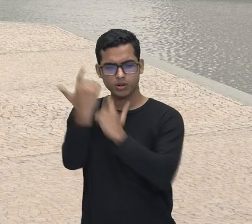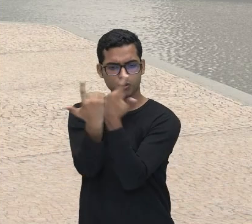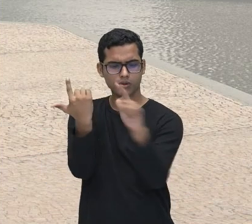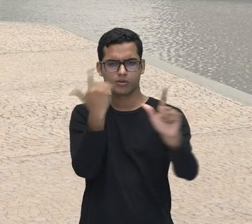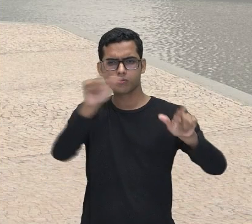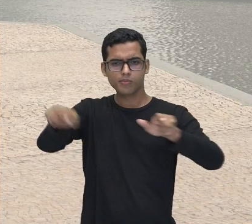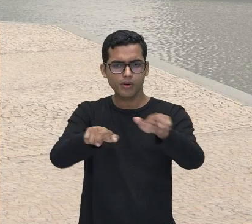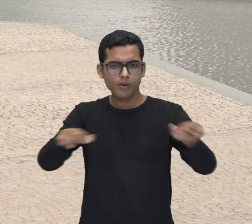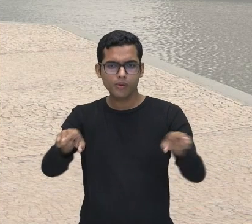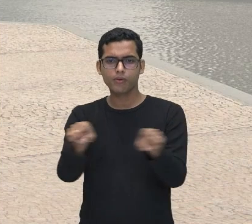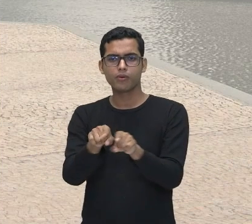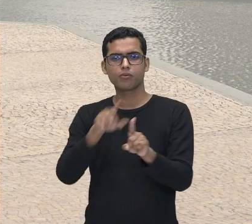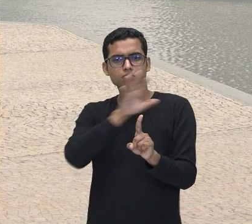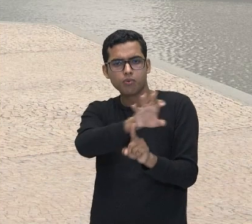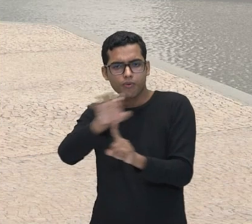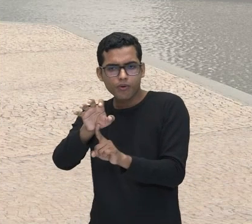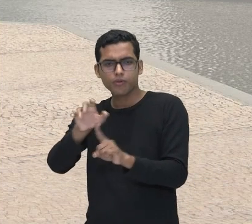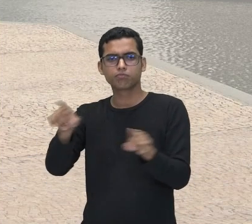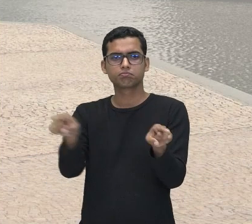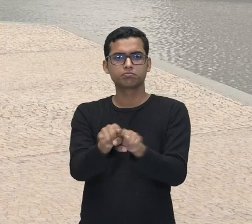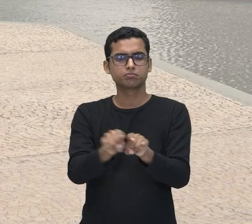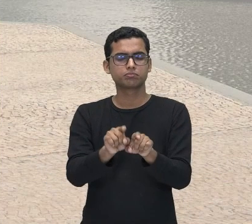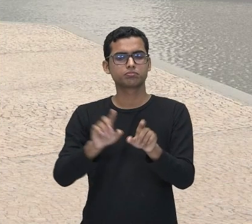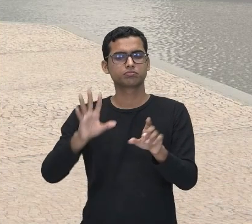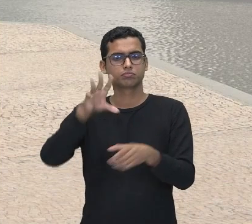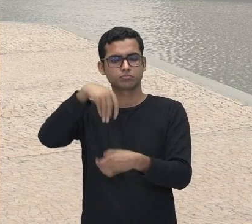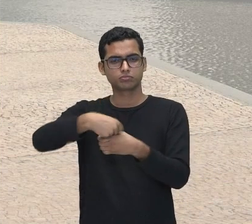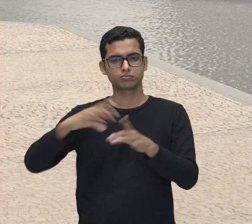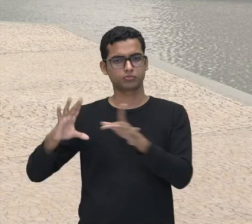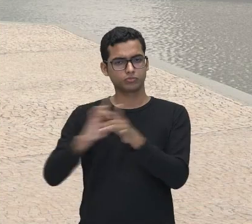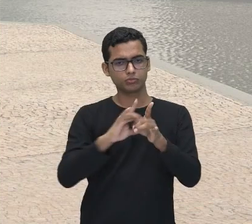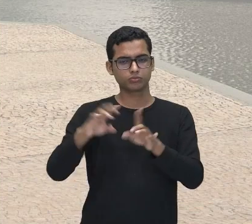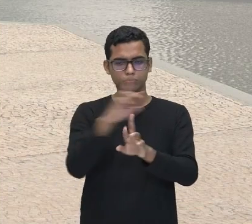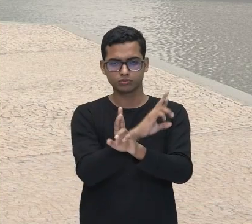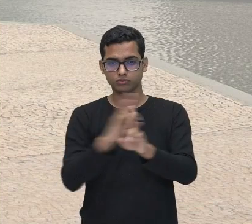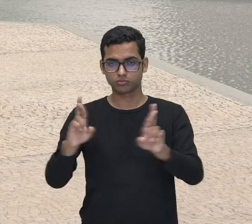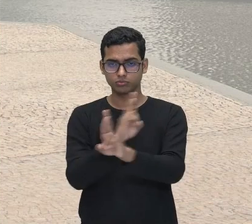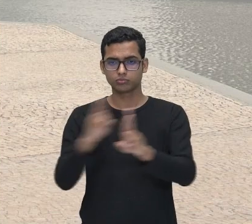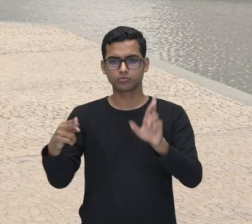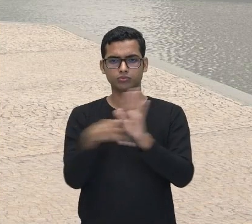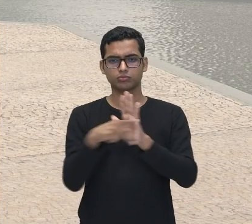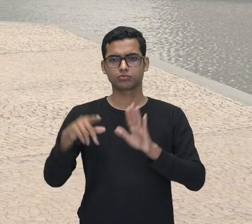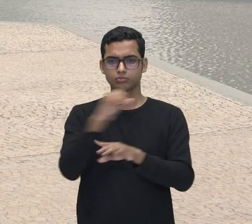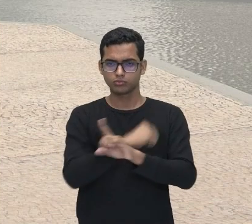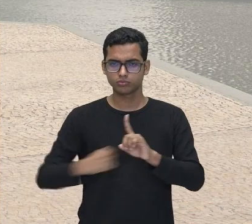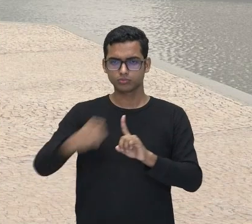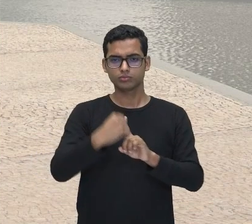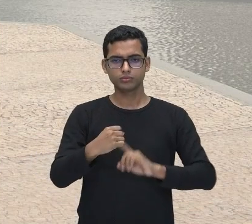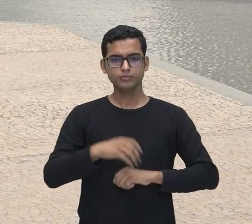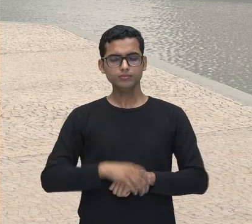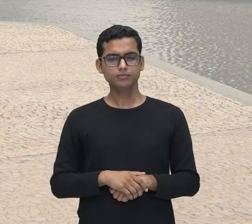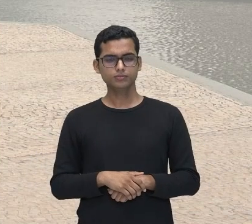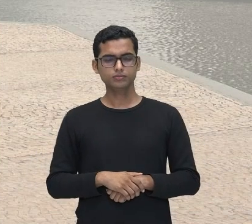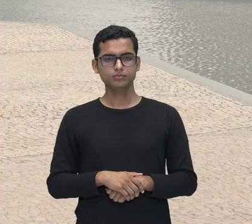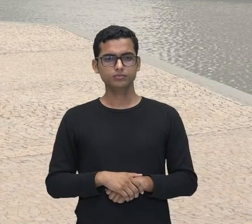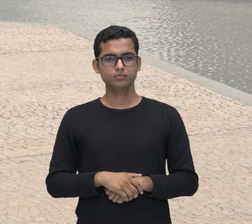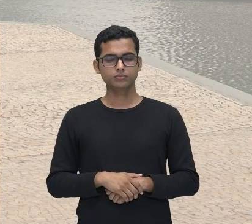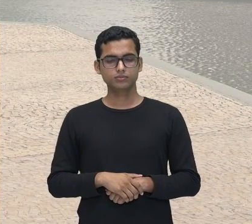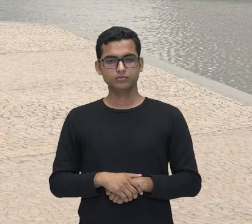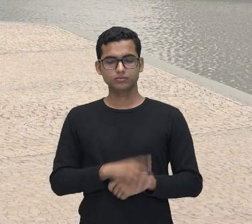em determinada relação social. Não é isso? Muito bem.